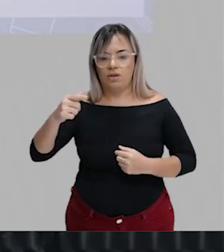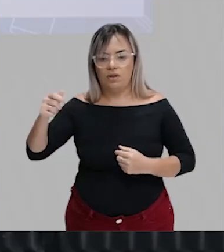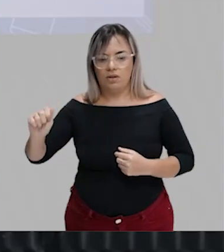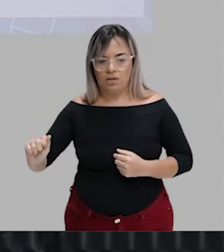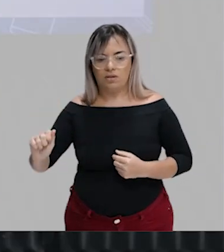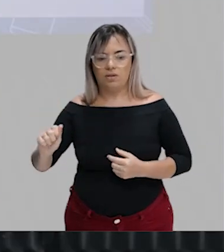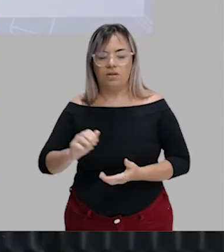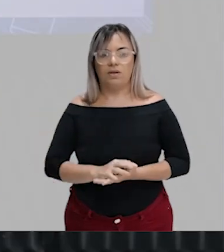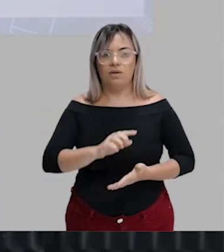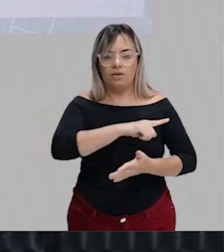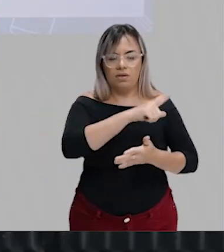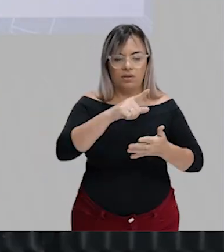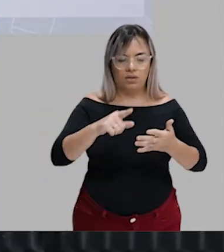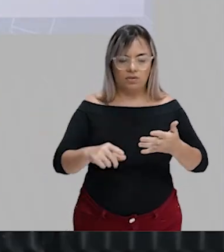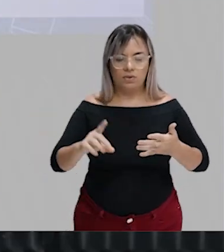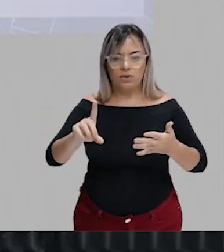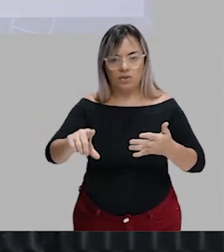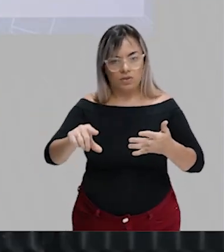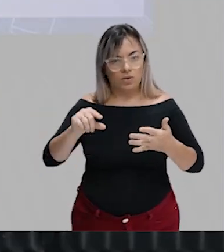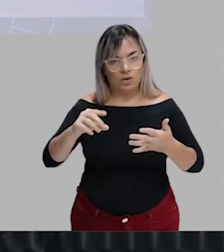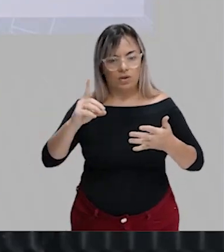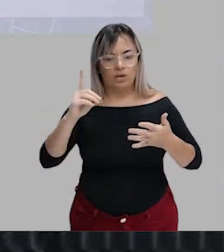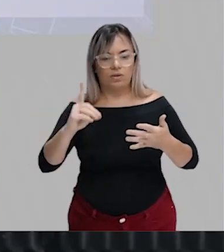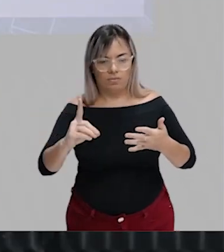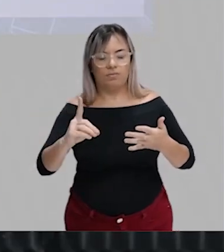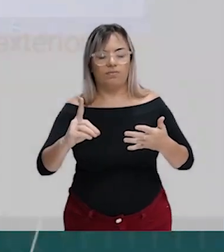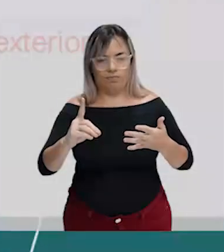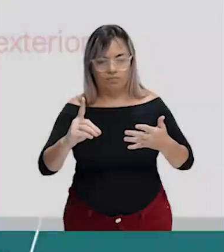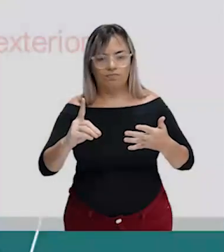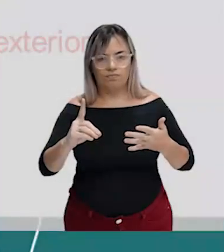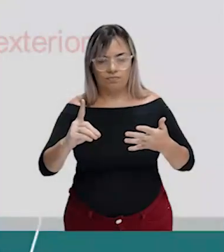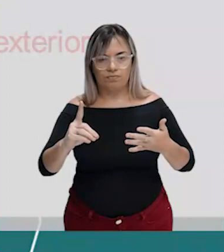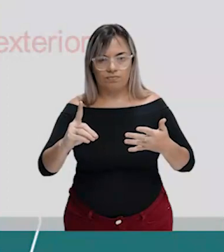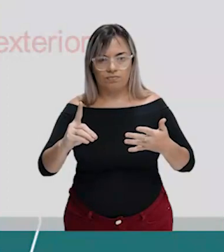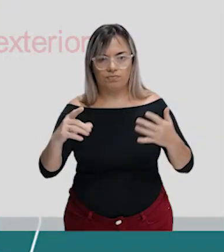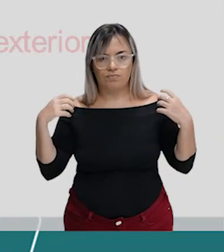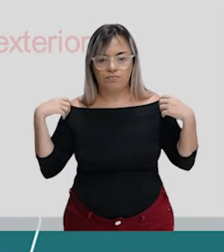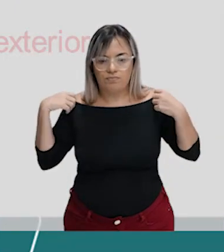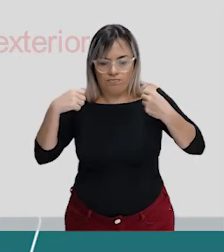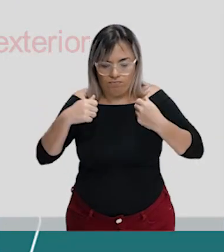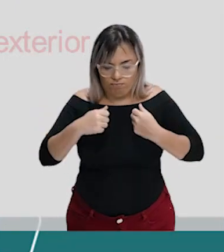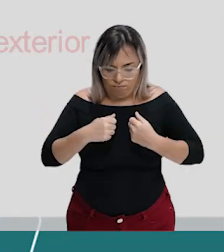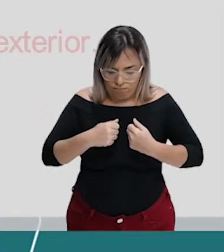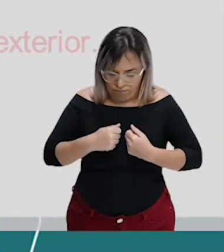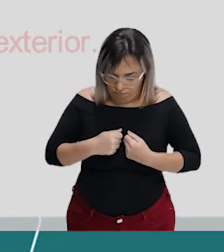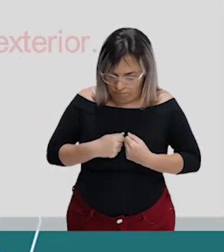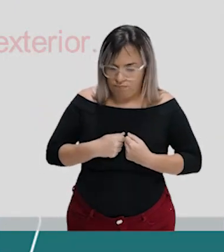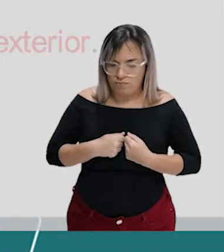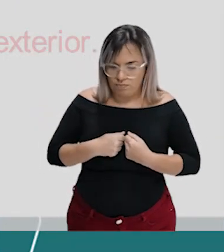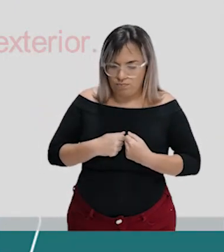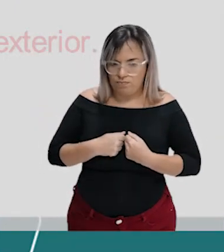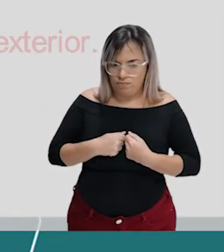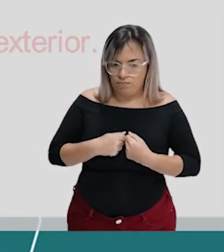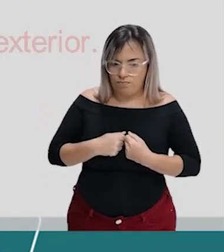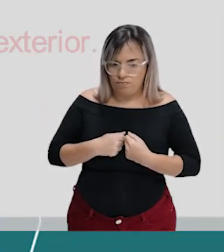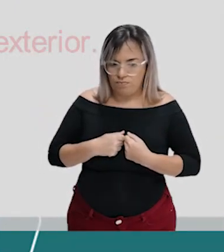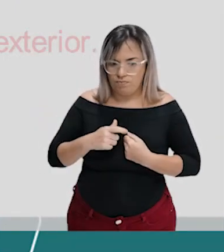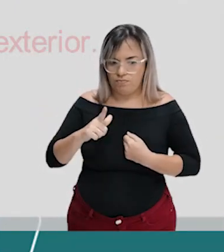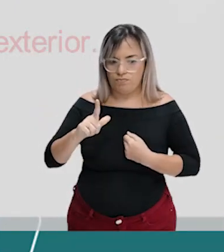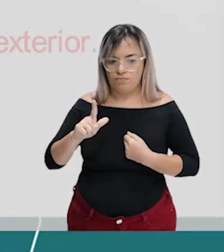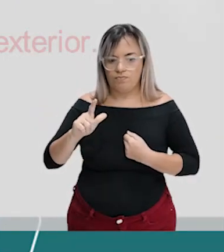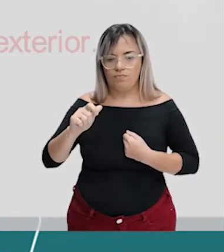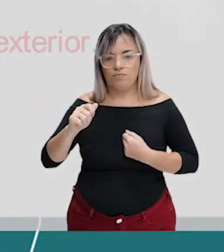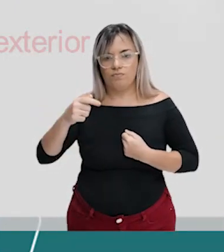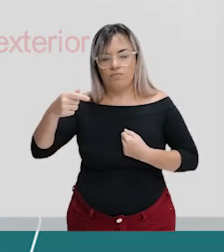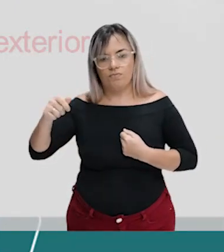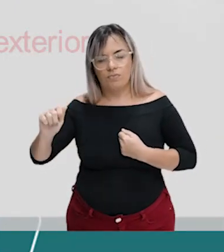D, você acertou. Né? Esse casaco de lã, essa roupa de lã, ela vai impedir que o calor do corpo se propague para o meio